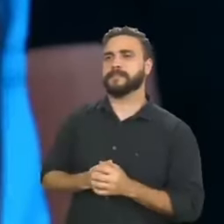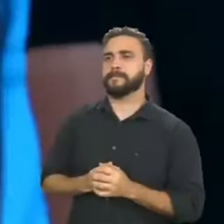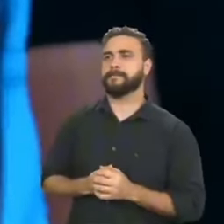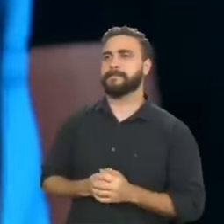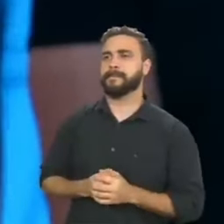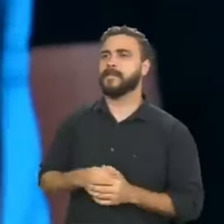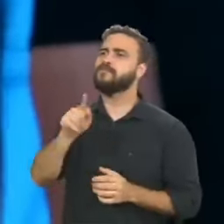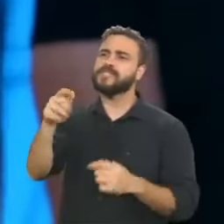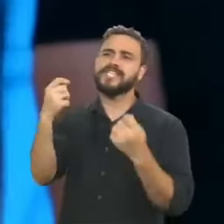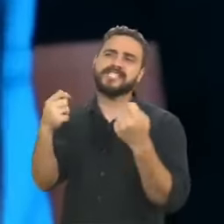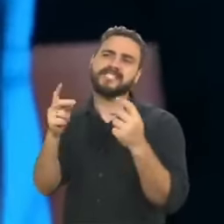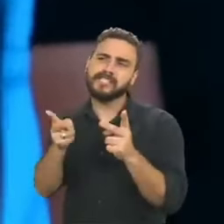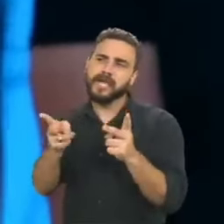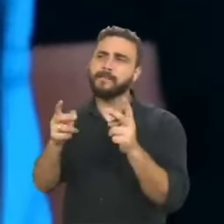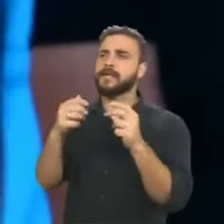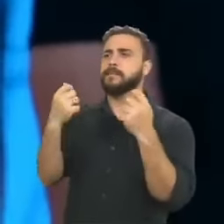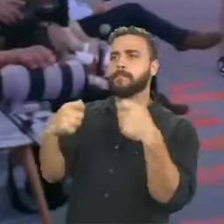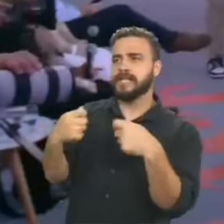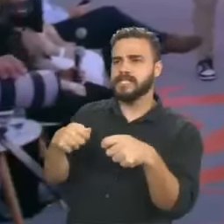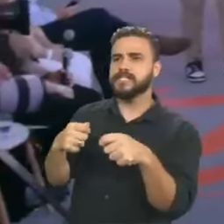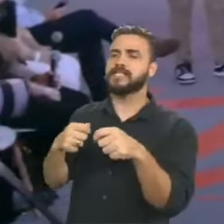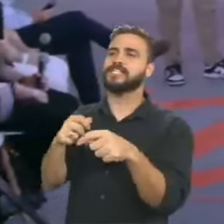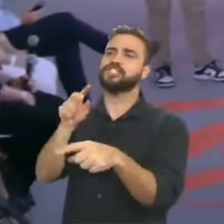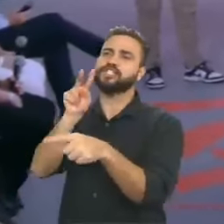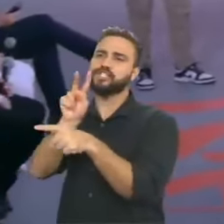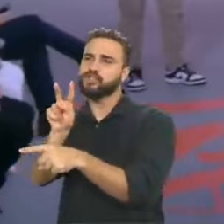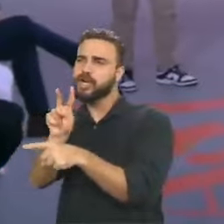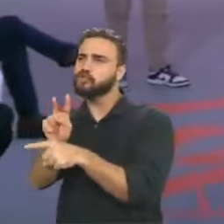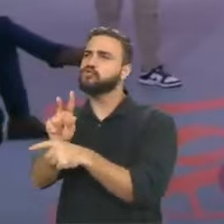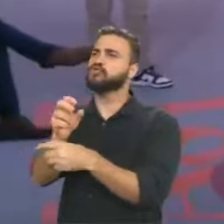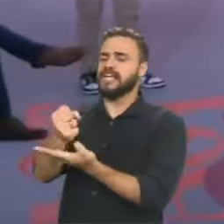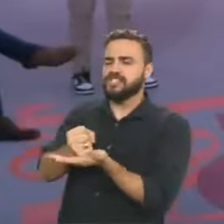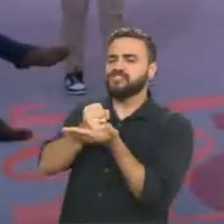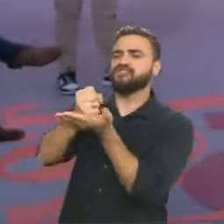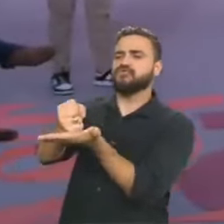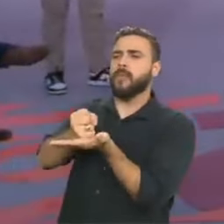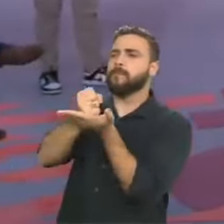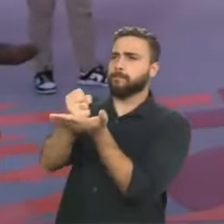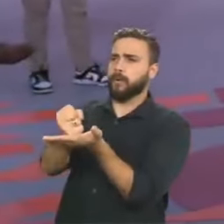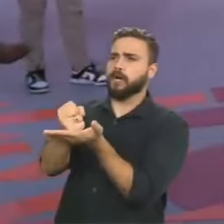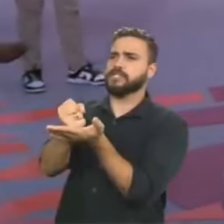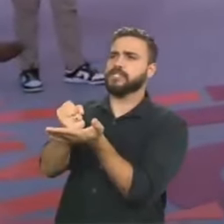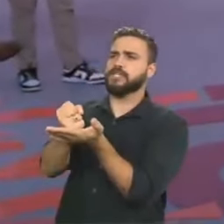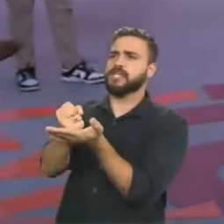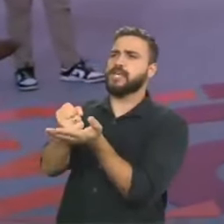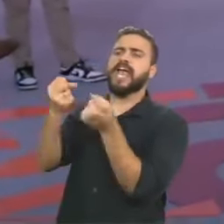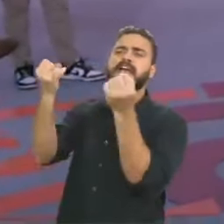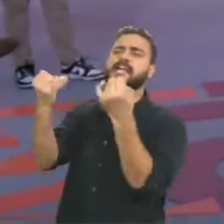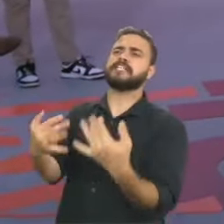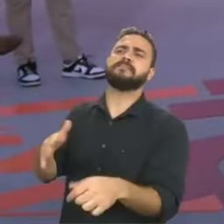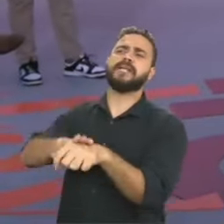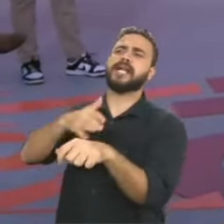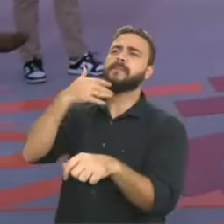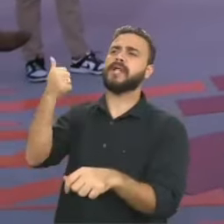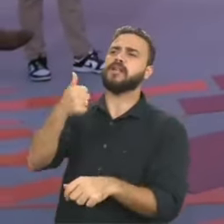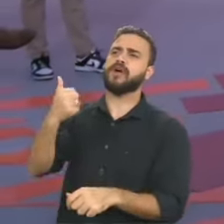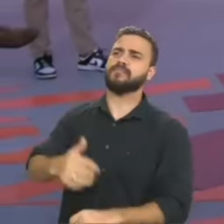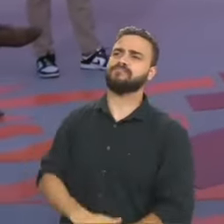suporte. Todos os projetos, vocês estão abertos a parcerias, financiamento. Fala um pouco de como vocês estruturam essas